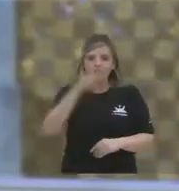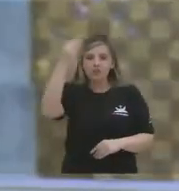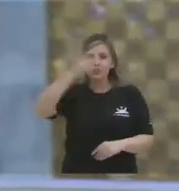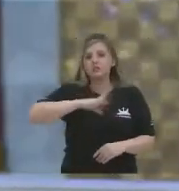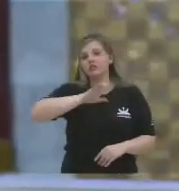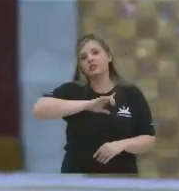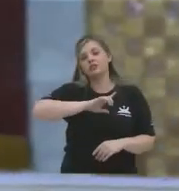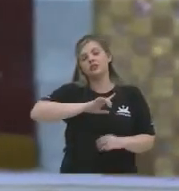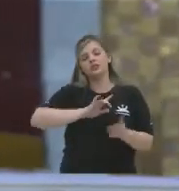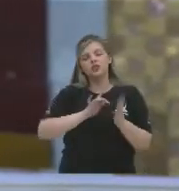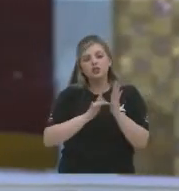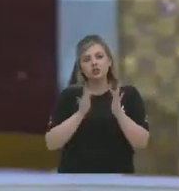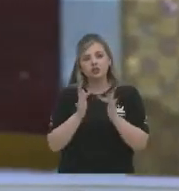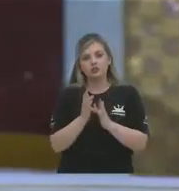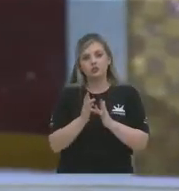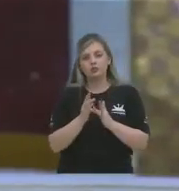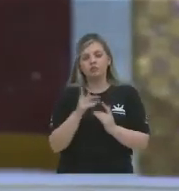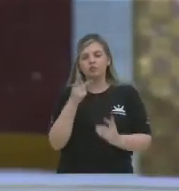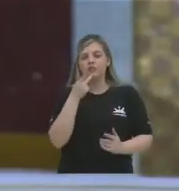que diz assim: